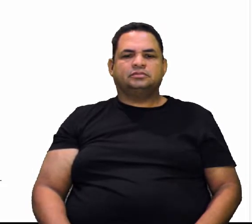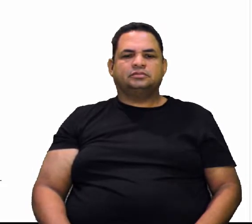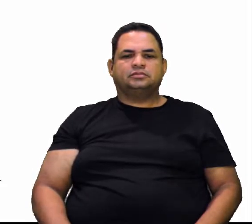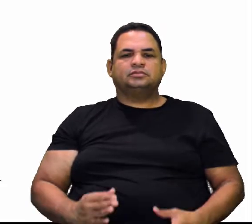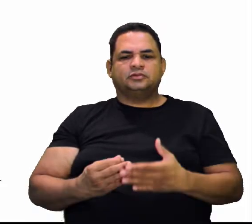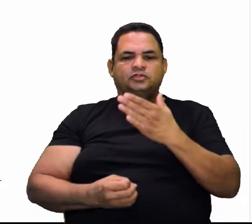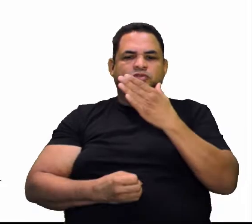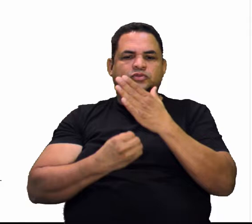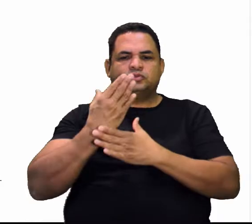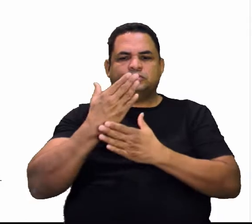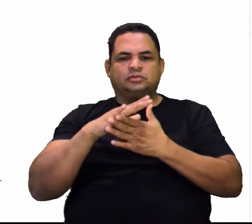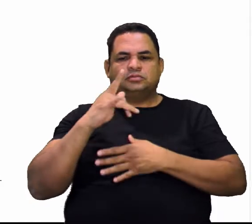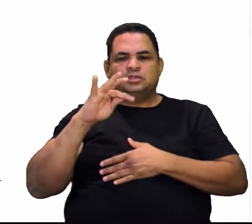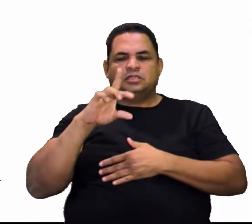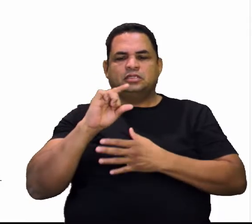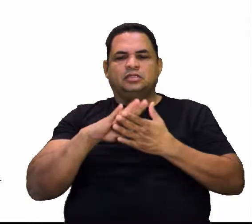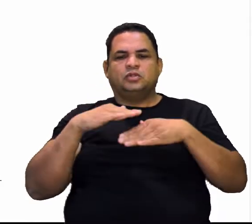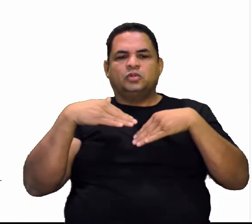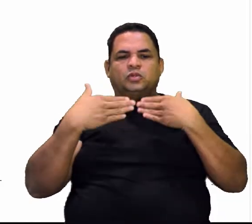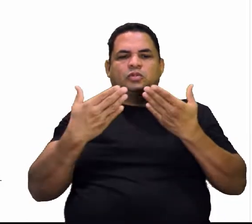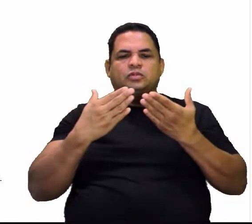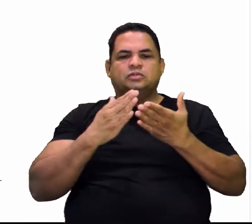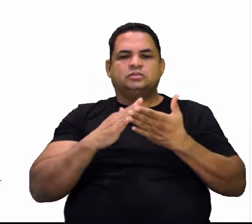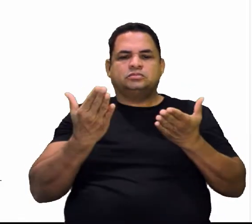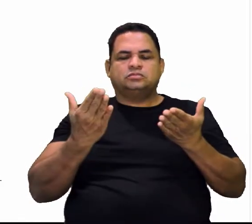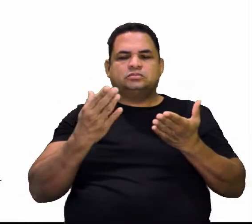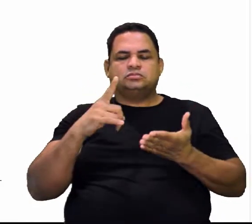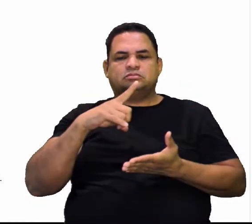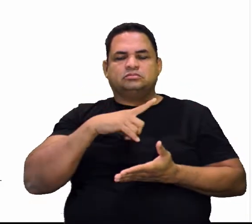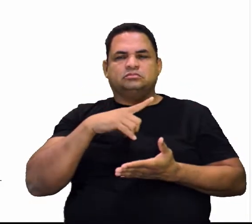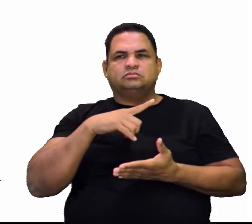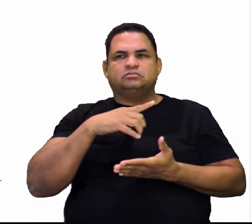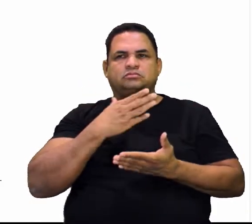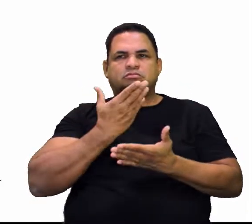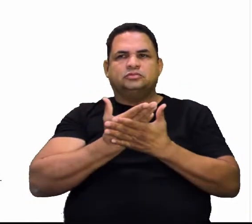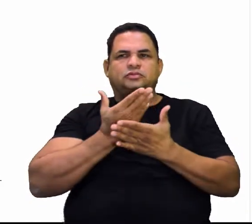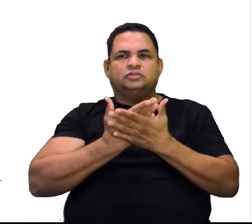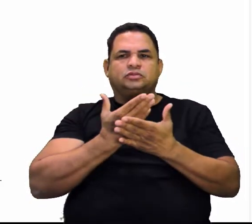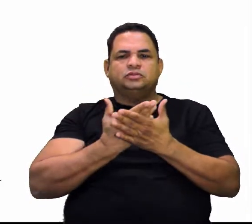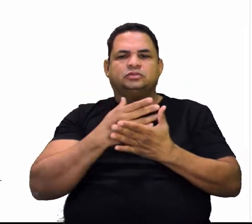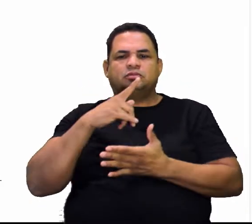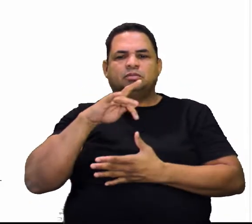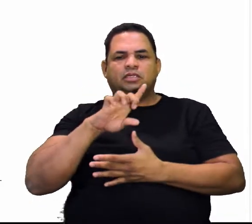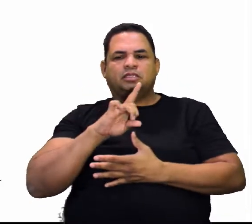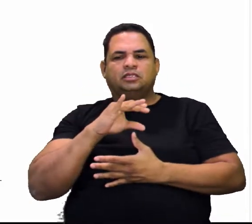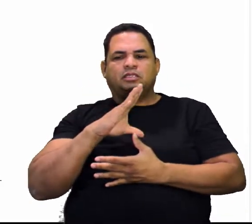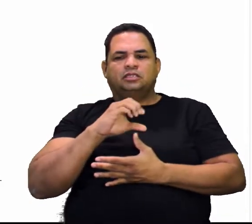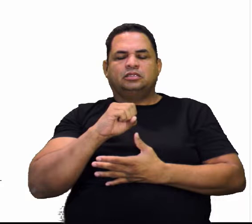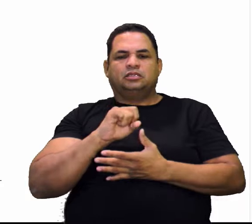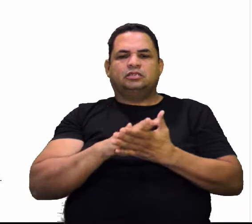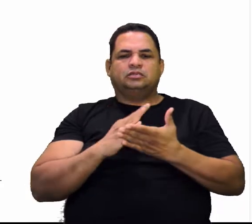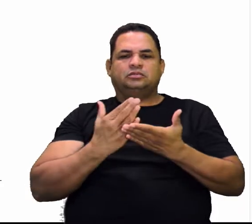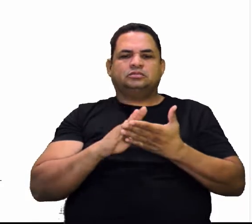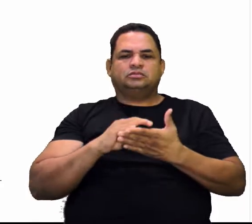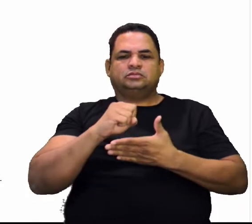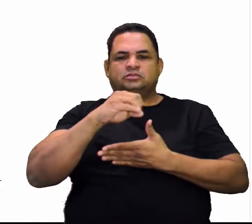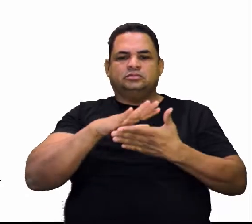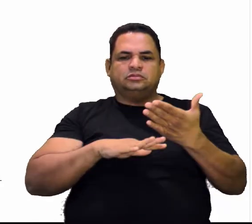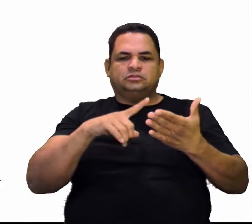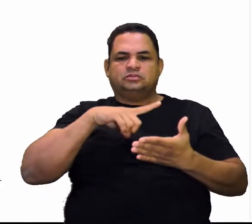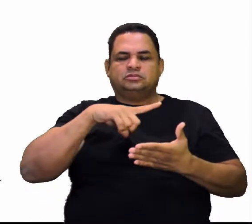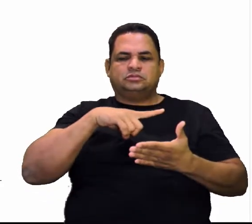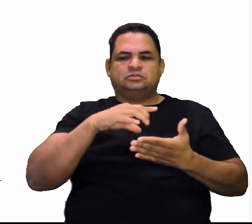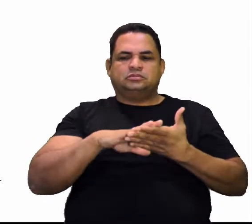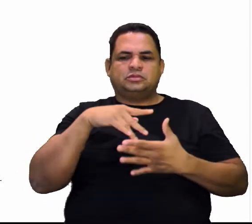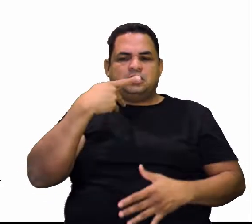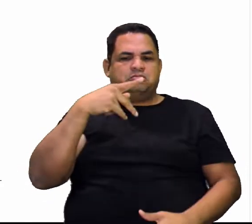a derivação desse patrício. E quando vocês estiverem estudando sobre essa questão dos patrícios lá, na atividade até tem uma